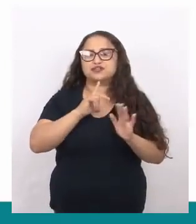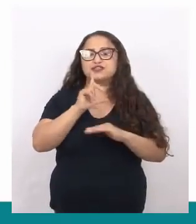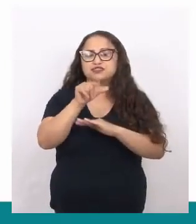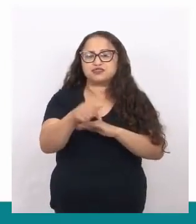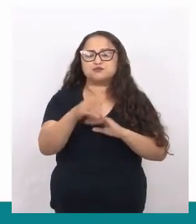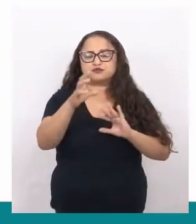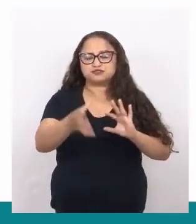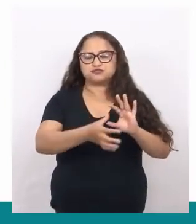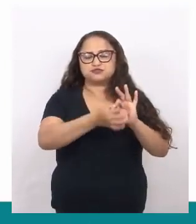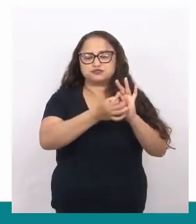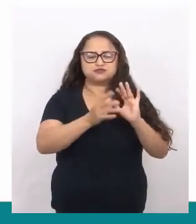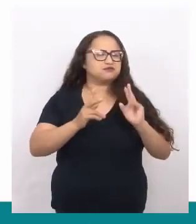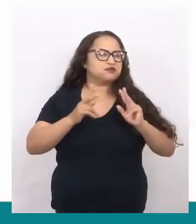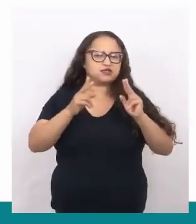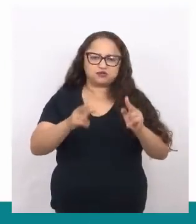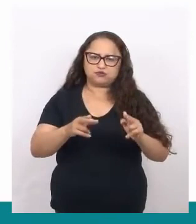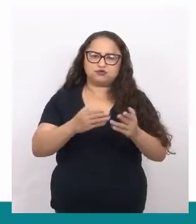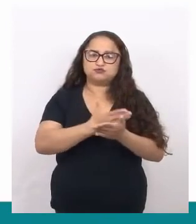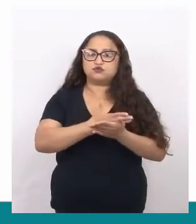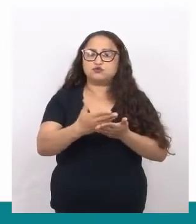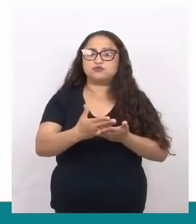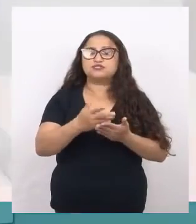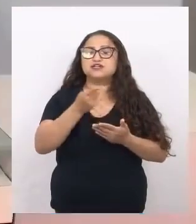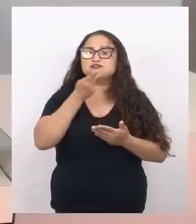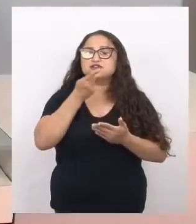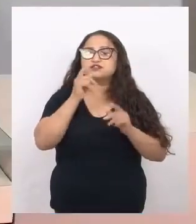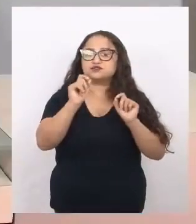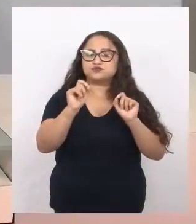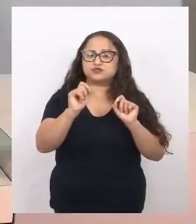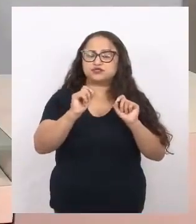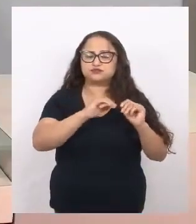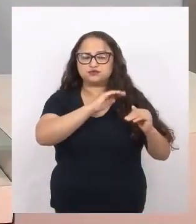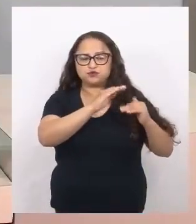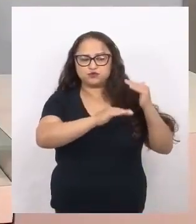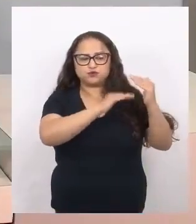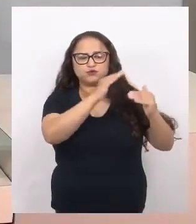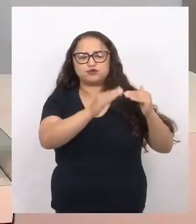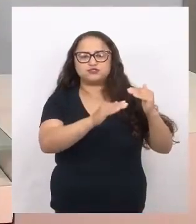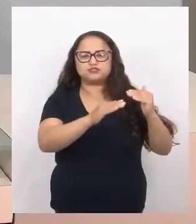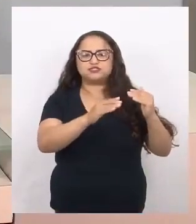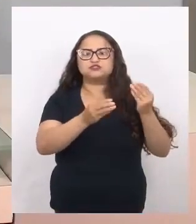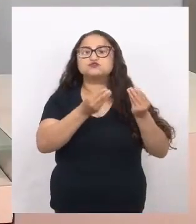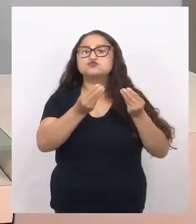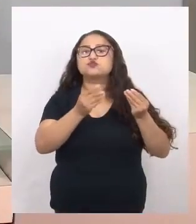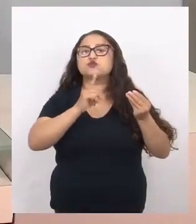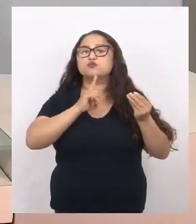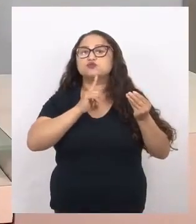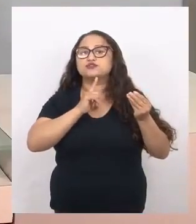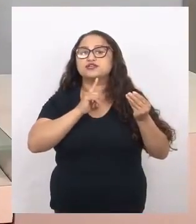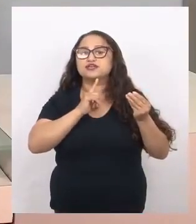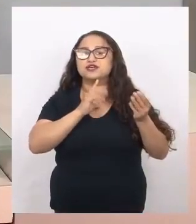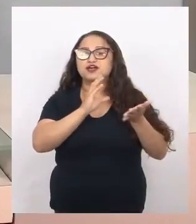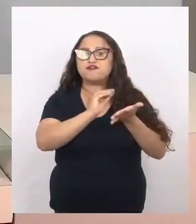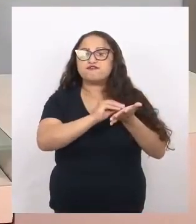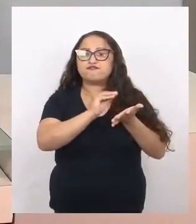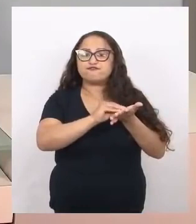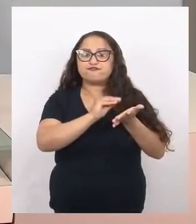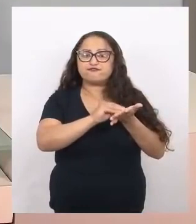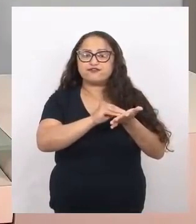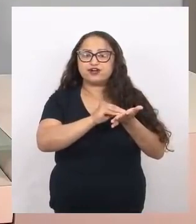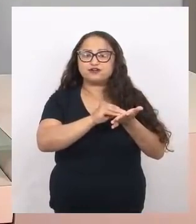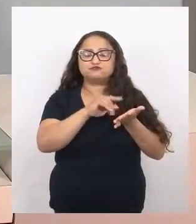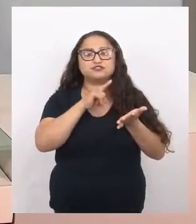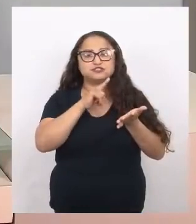coisa, tá? A gente vai começar falando, gente, do processo de conferência do saldo. Depois a gente vai falar sobre a manifestação